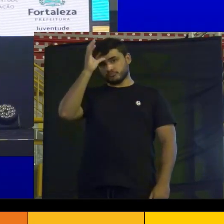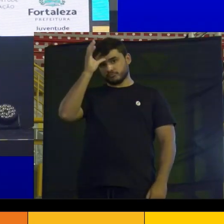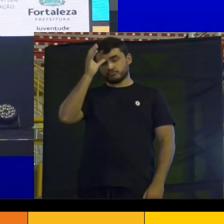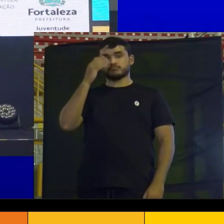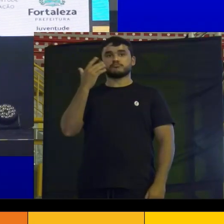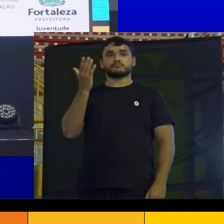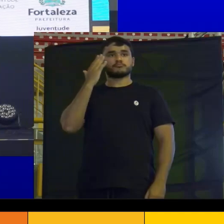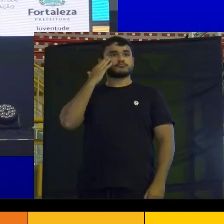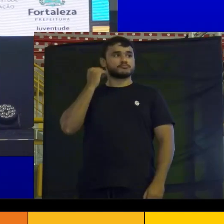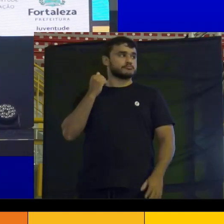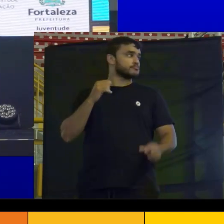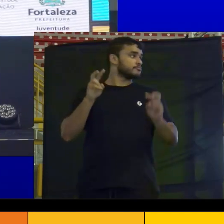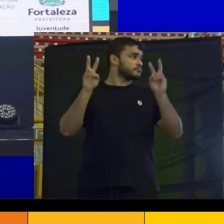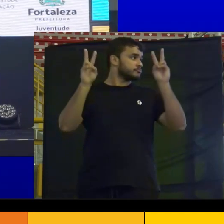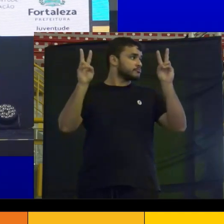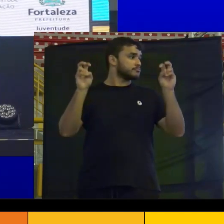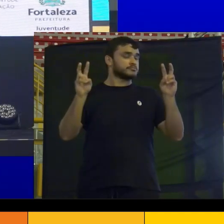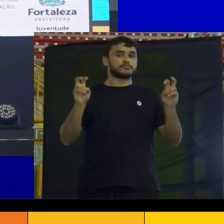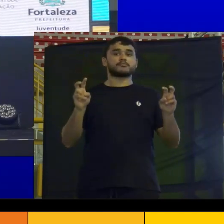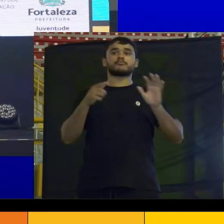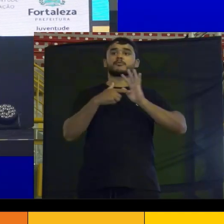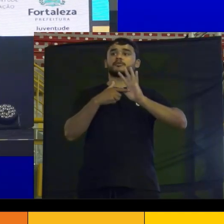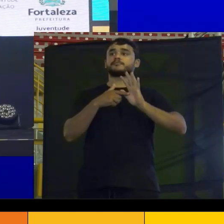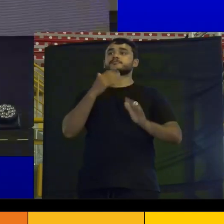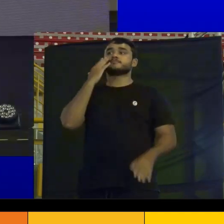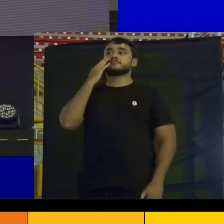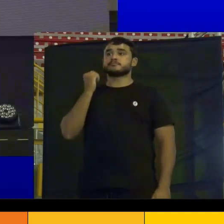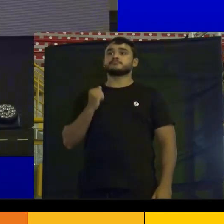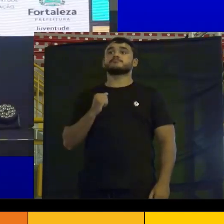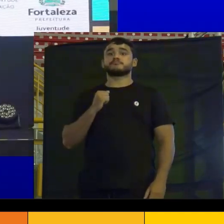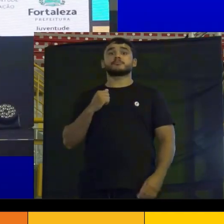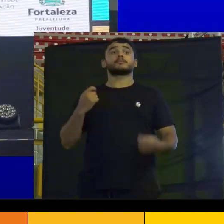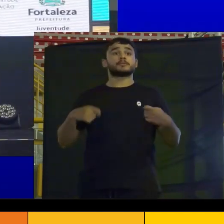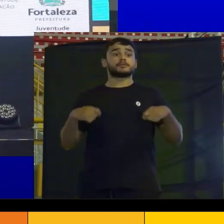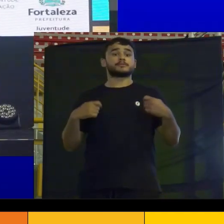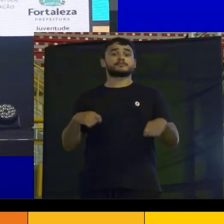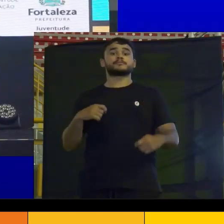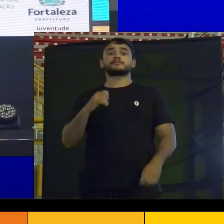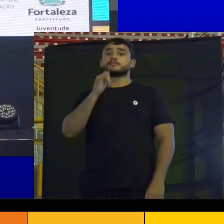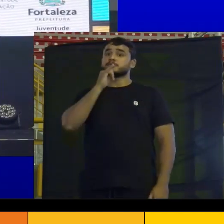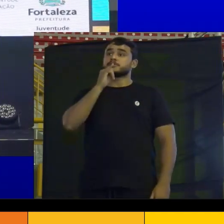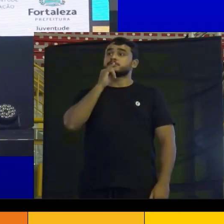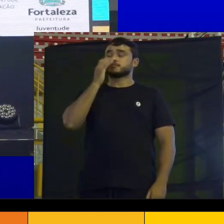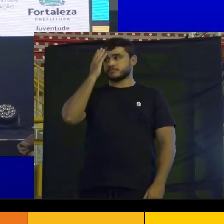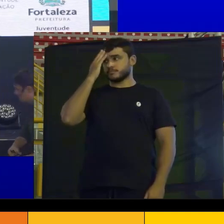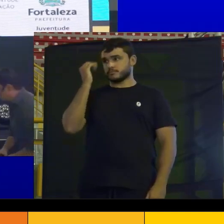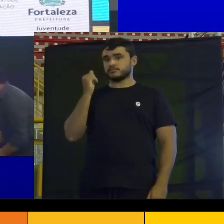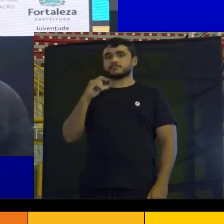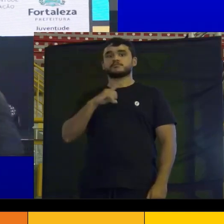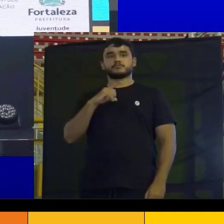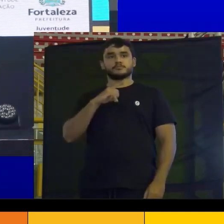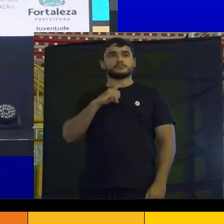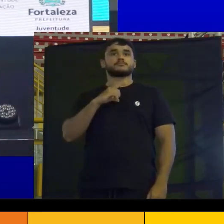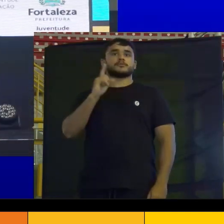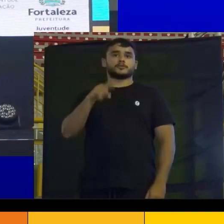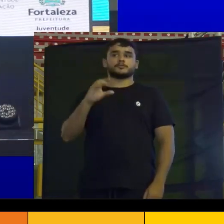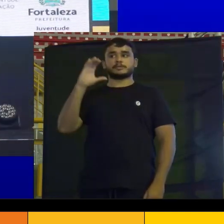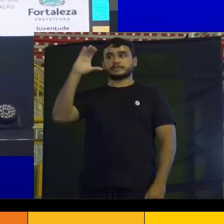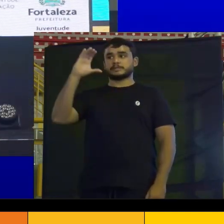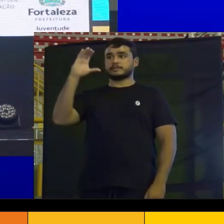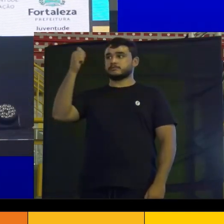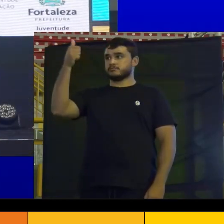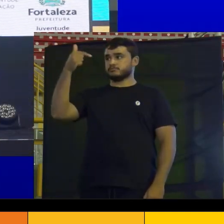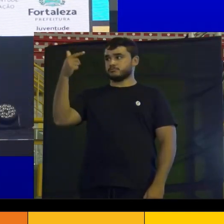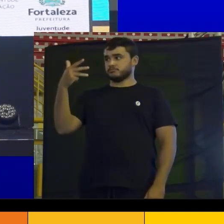do conhecimento é o assunto, tá? Ele é dividido em competências e habilidades, tá bom? O que nós